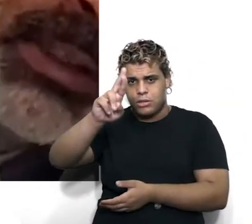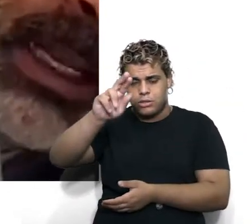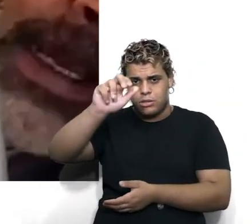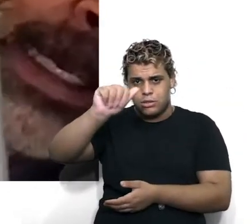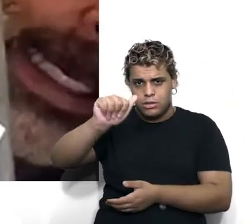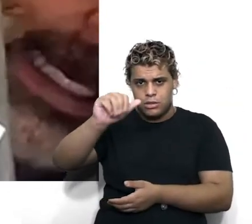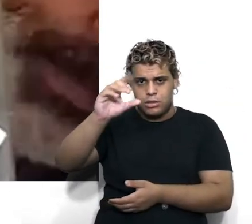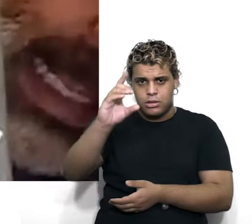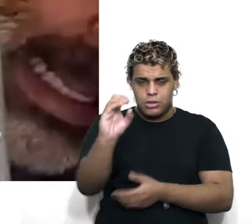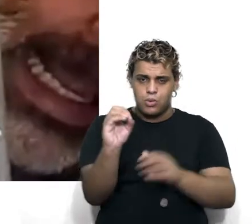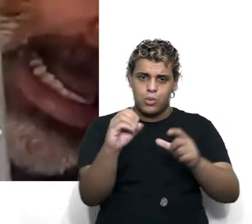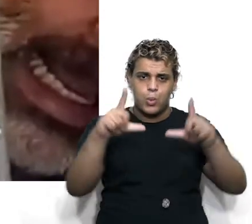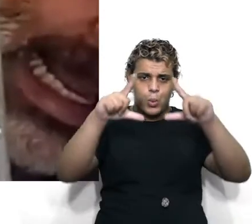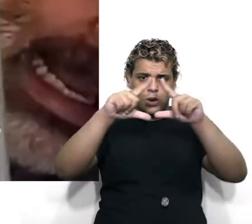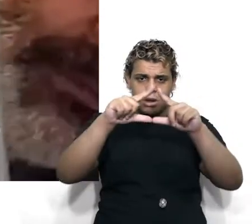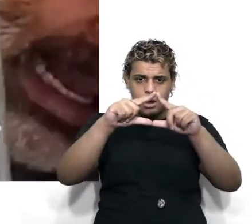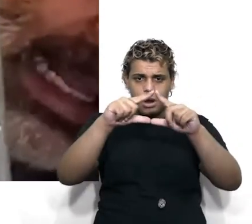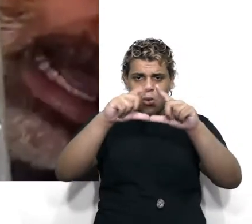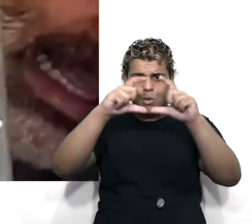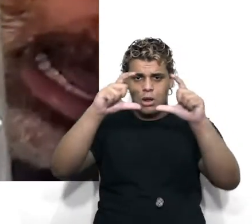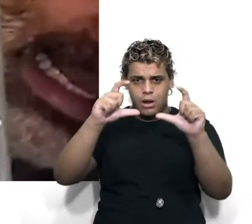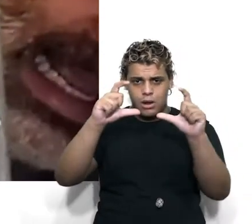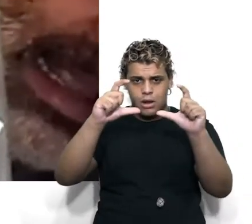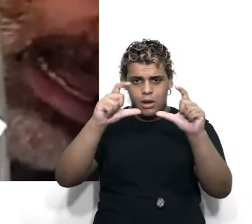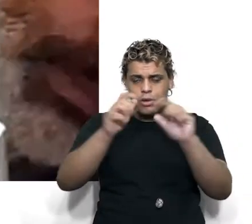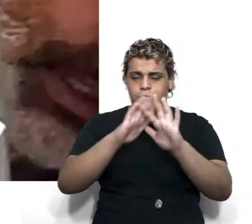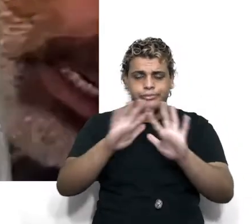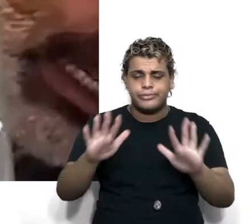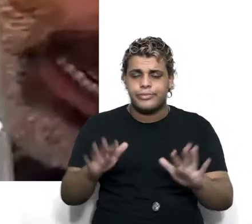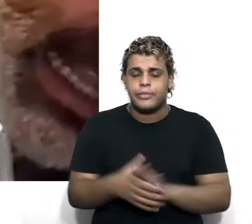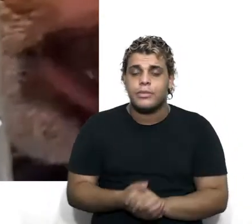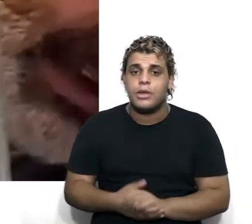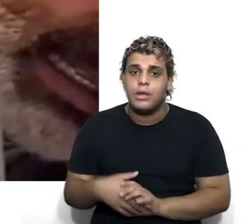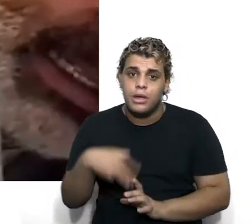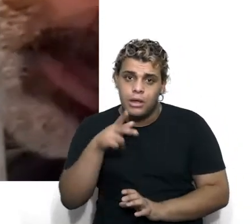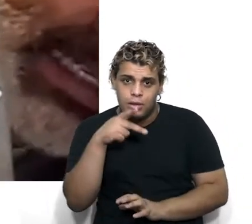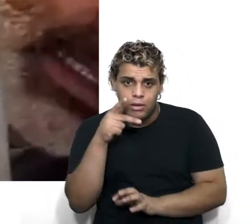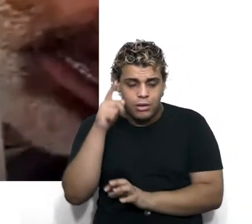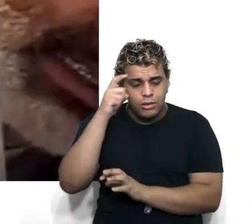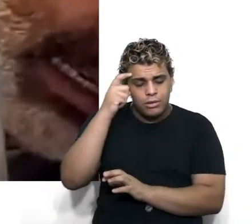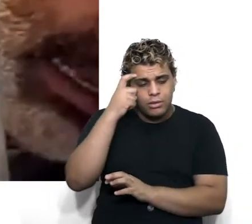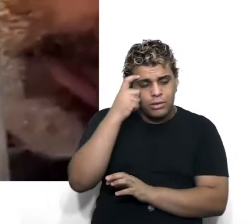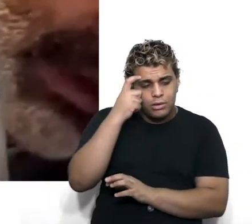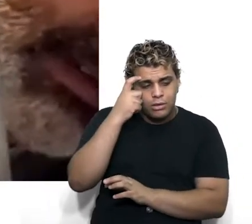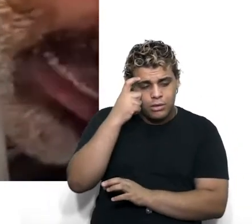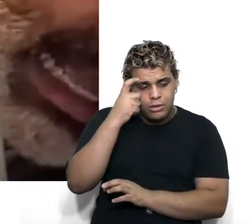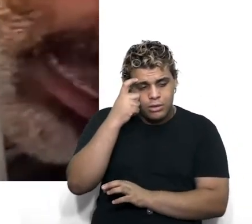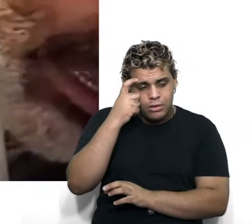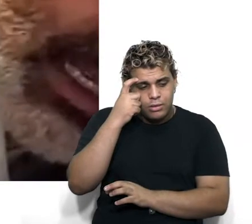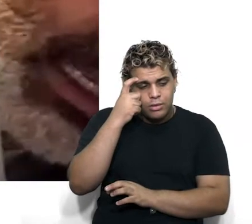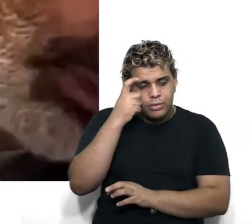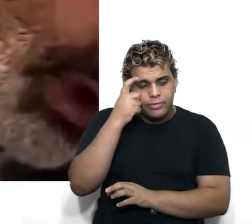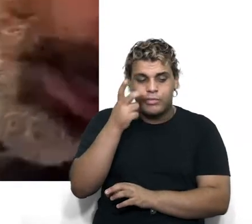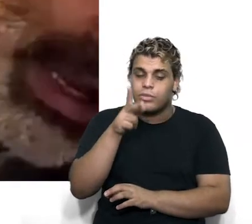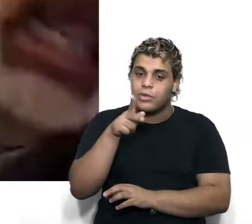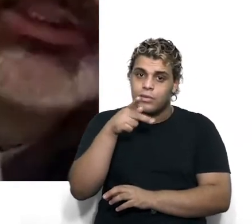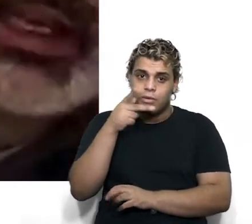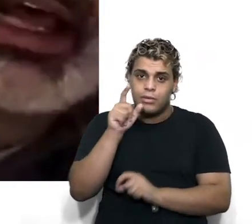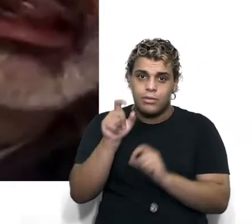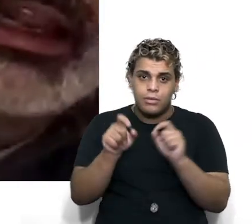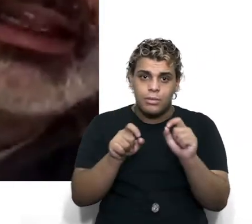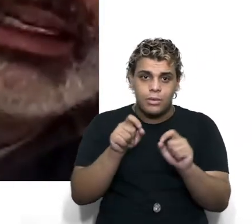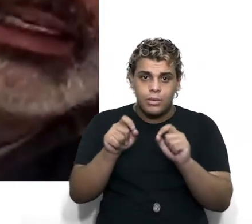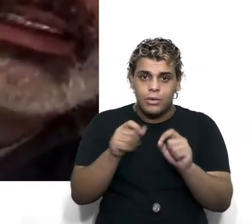triângulos, retângulos, e falei da ideia, eu depois legendava estas imagens, falava da ideia de um